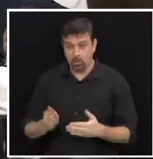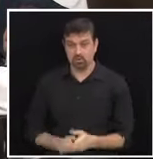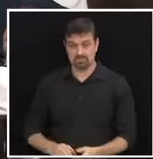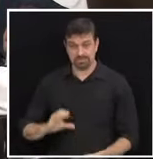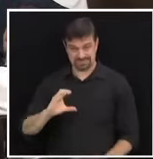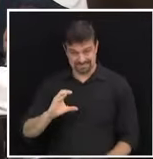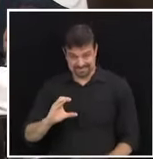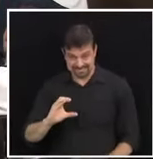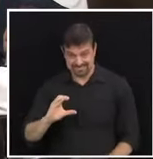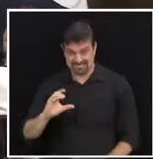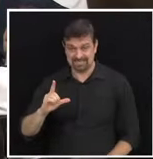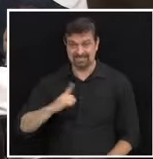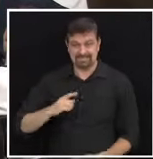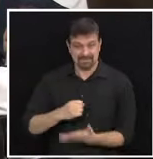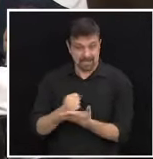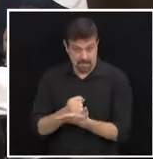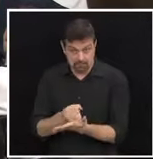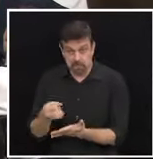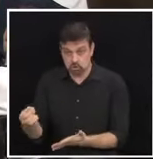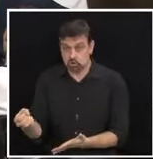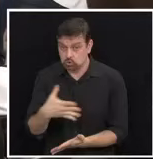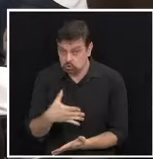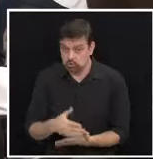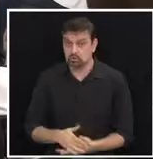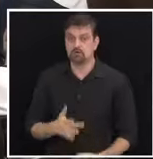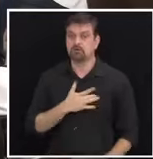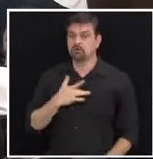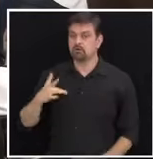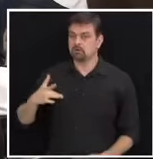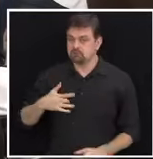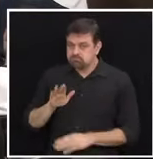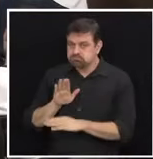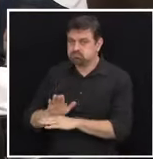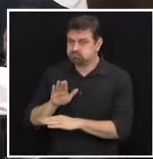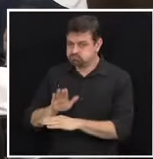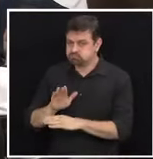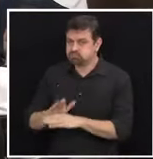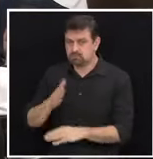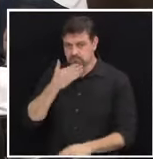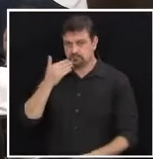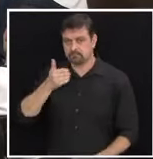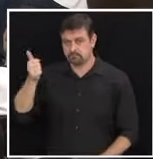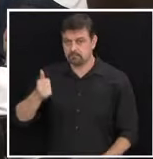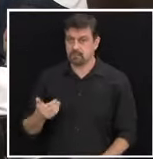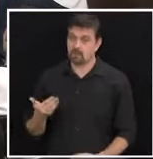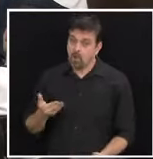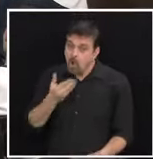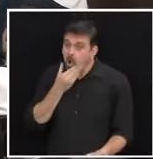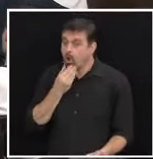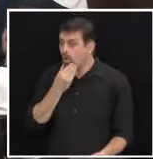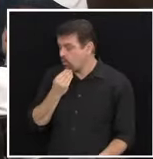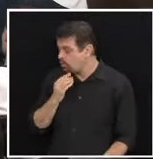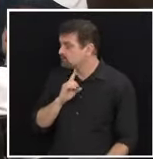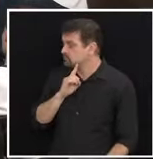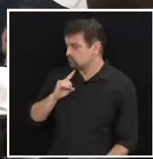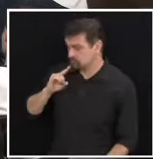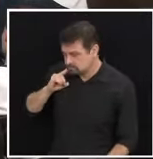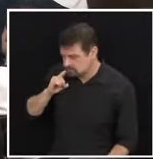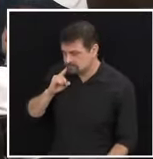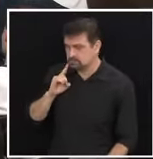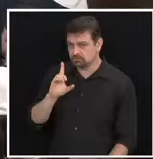C, já há novos medicamentos com resultados muito bons. Agora, o Donizete é um exemplo vivo de um batalhador e de